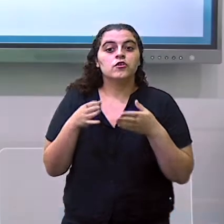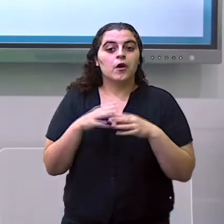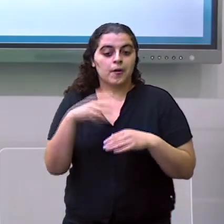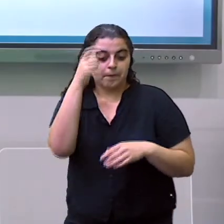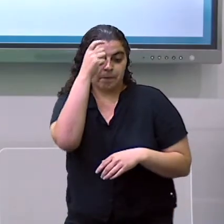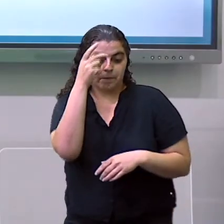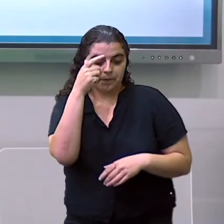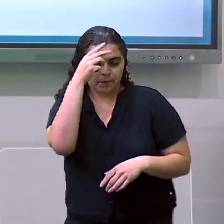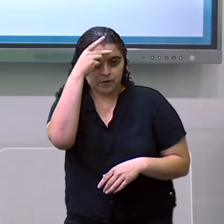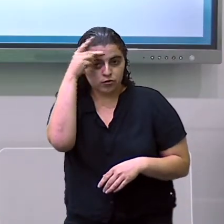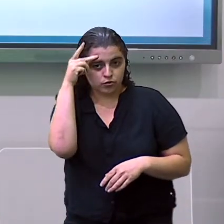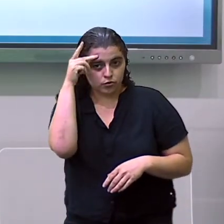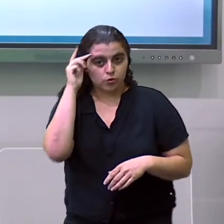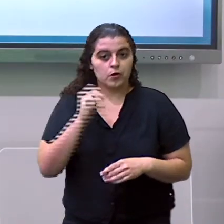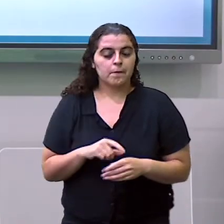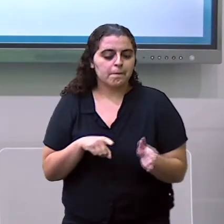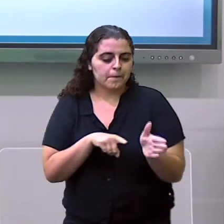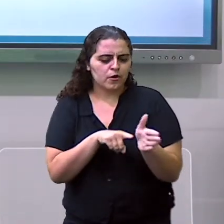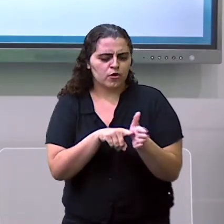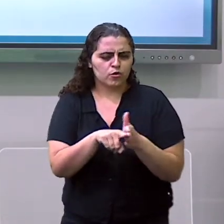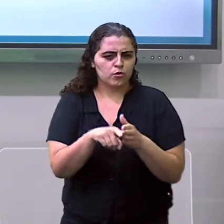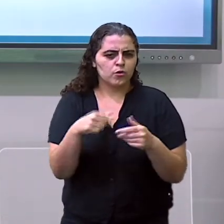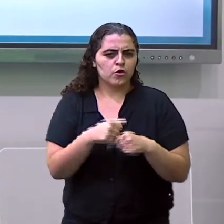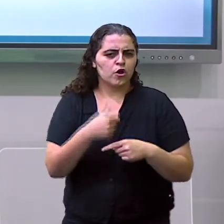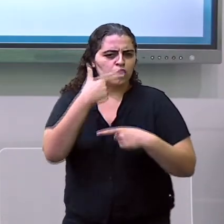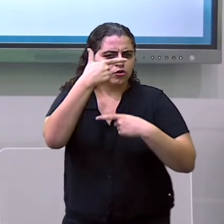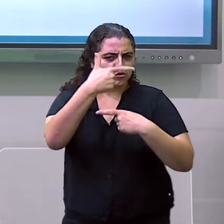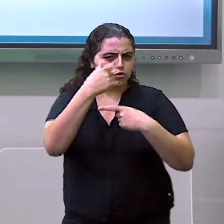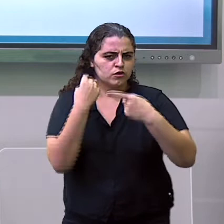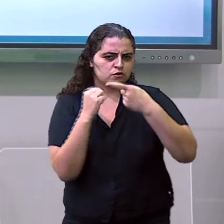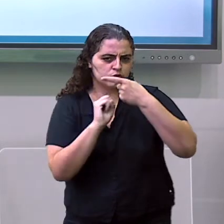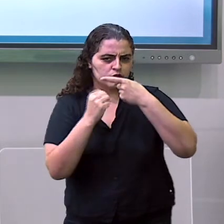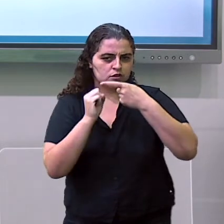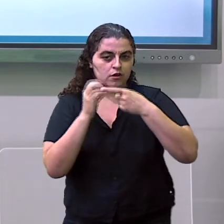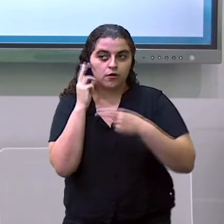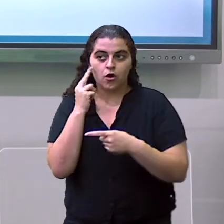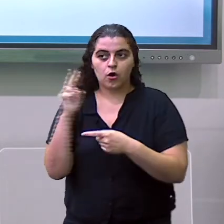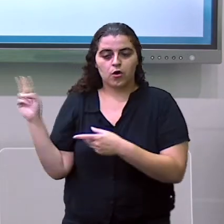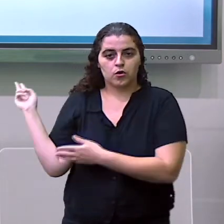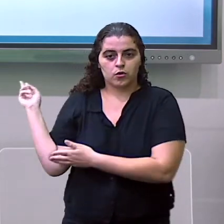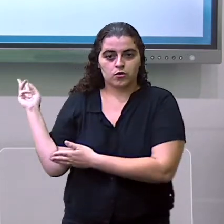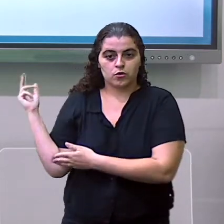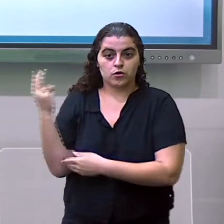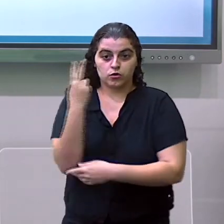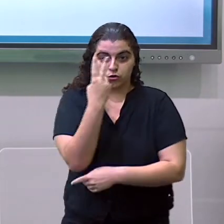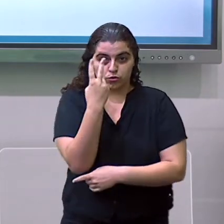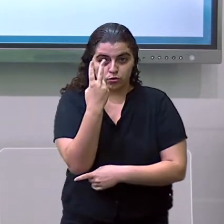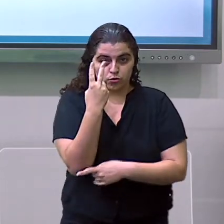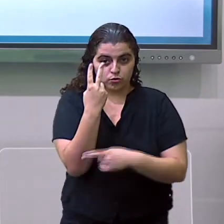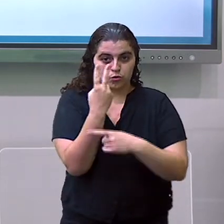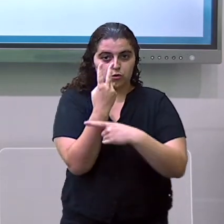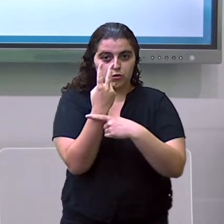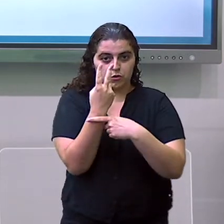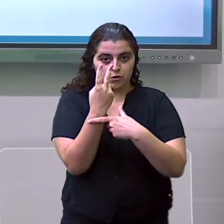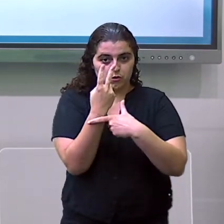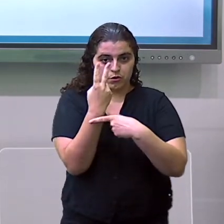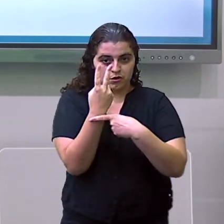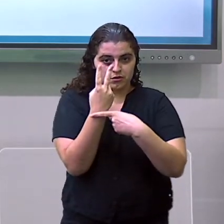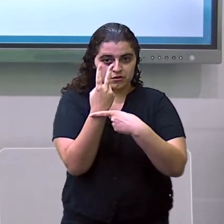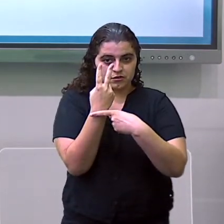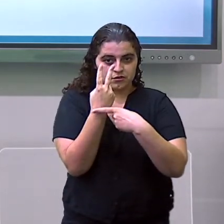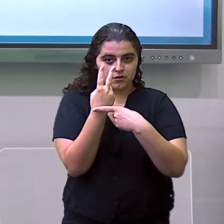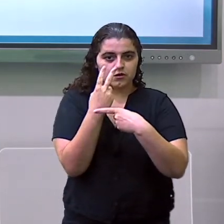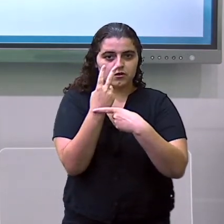fala 2/8, quer dizer então que ele está te oferecendo 2 partes, né? Ou